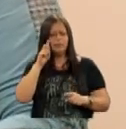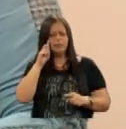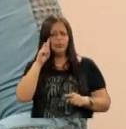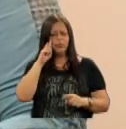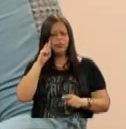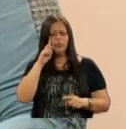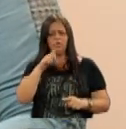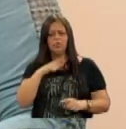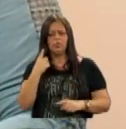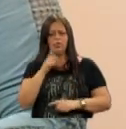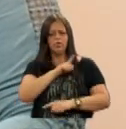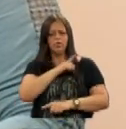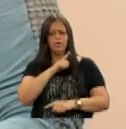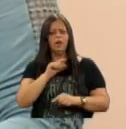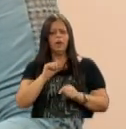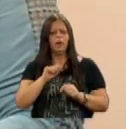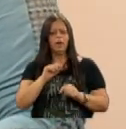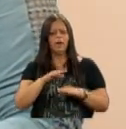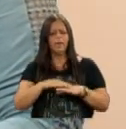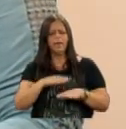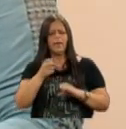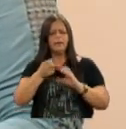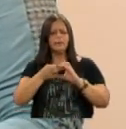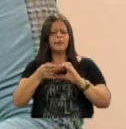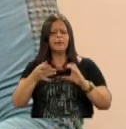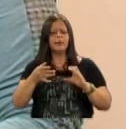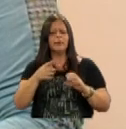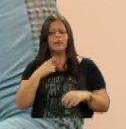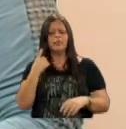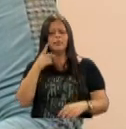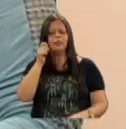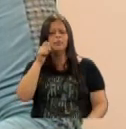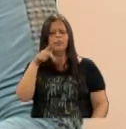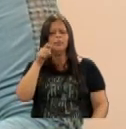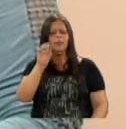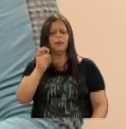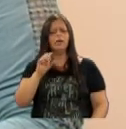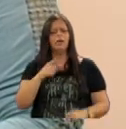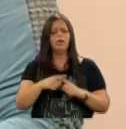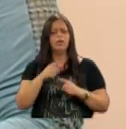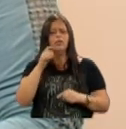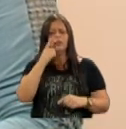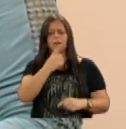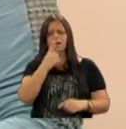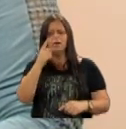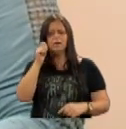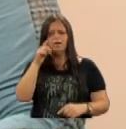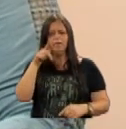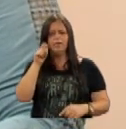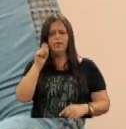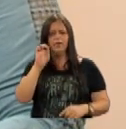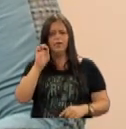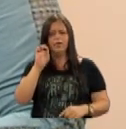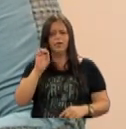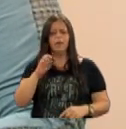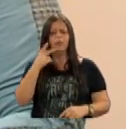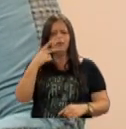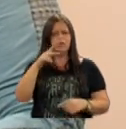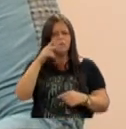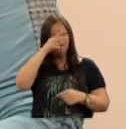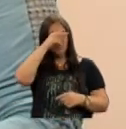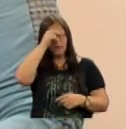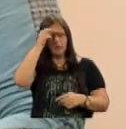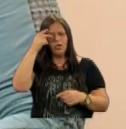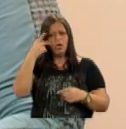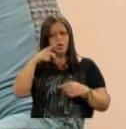mas a criatividade no dia a dia da nossa gestão é o que mais caracteriza as nossas a paz porque cada pai de acordo com